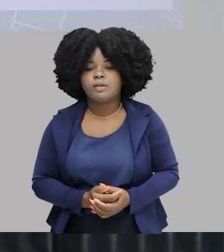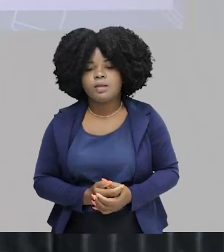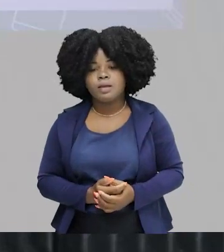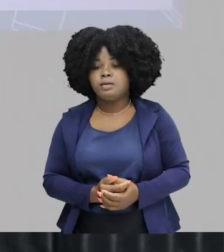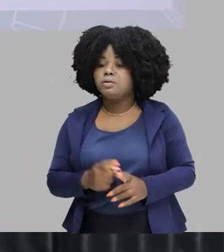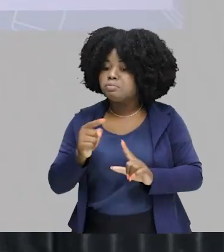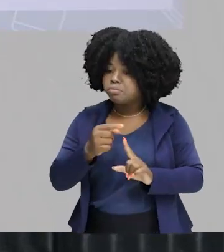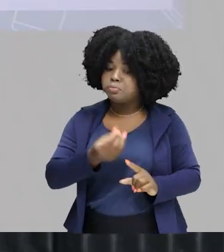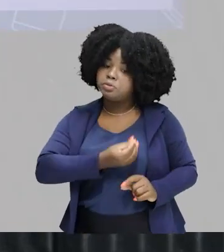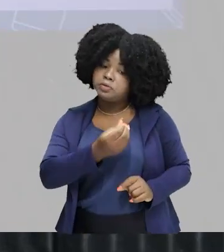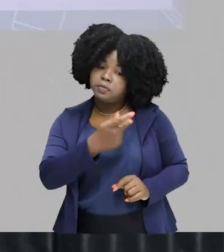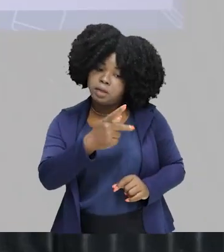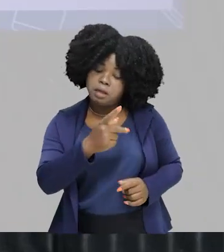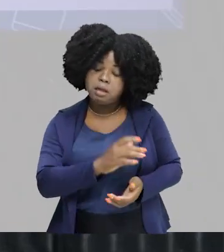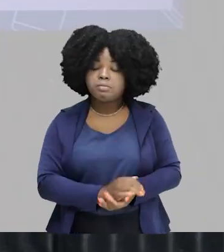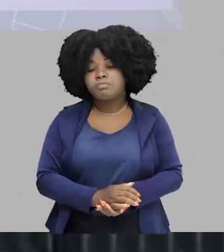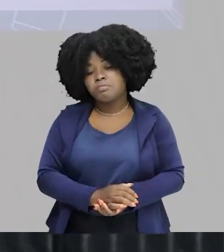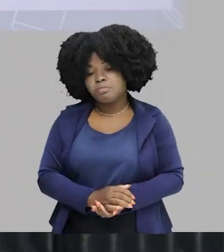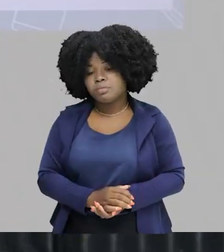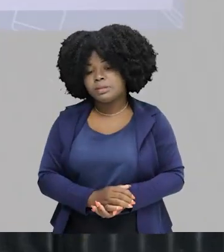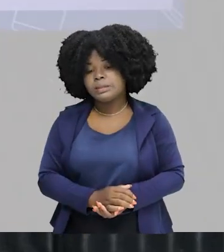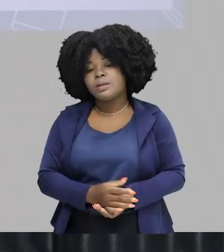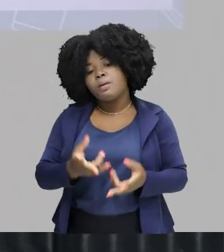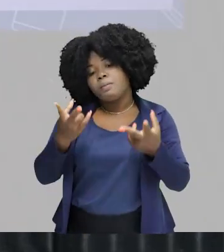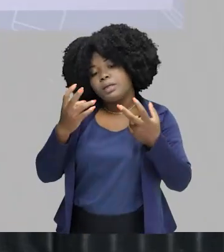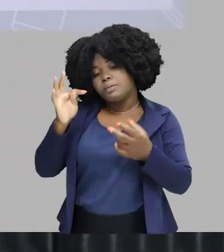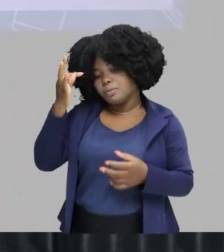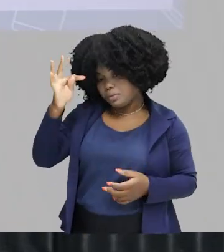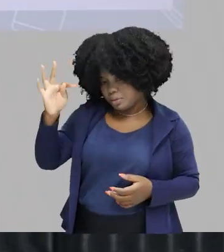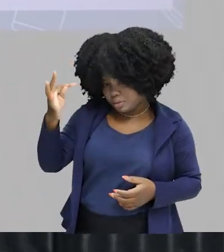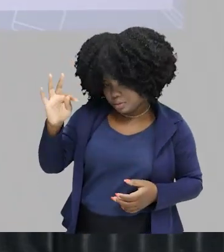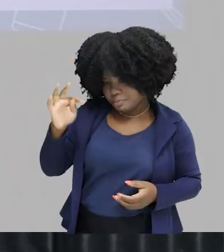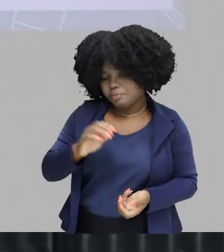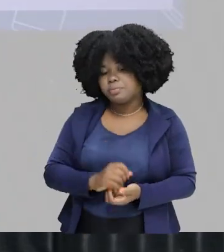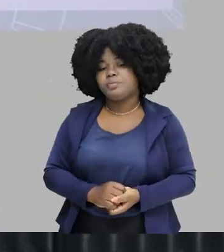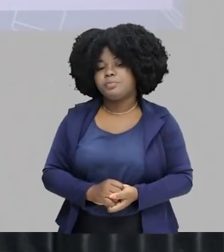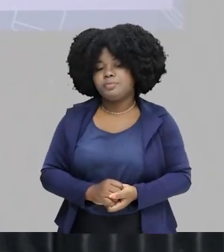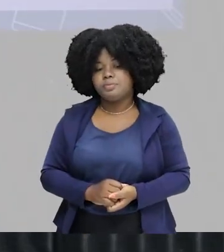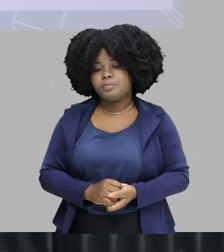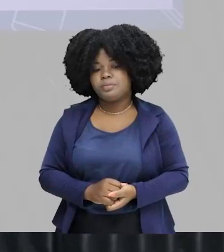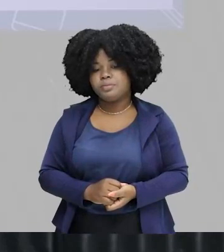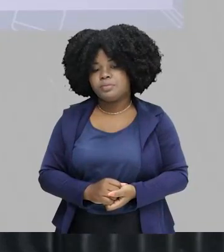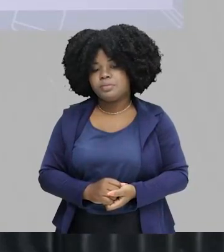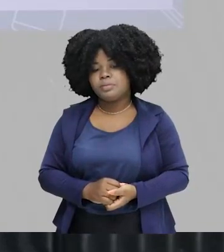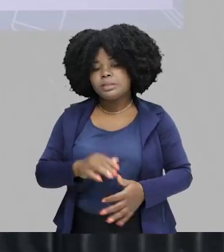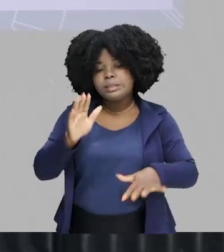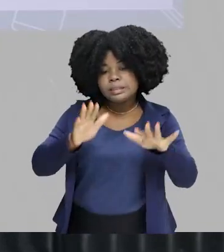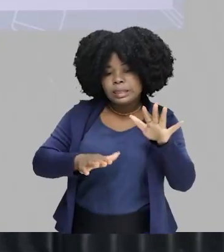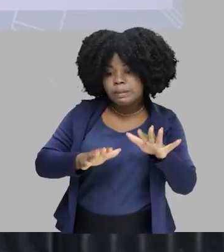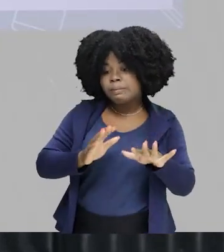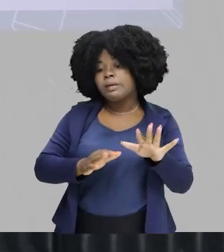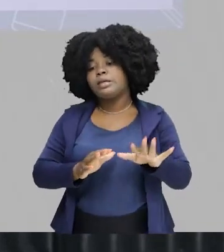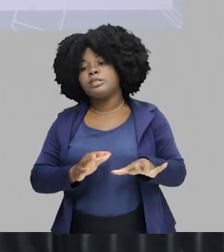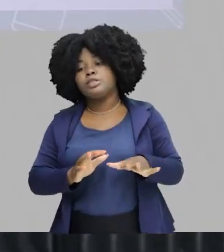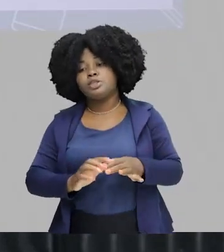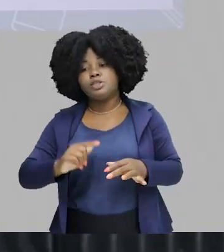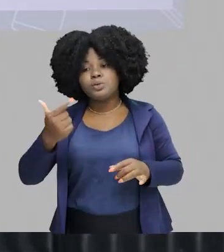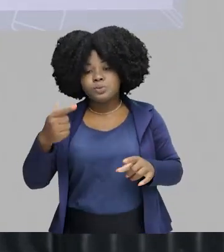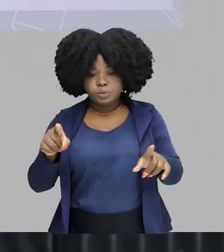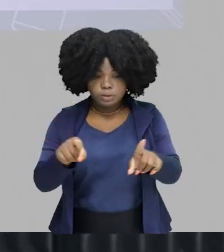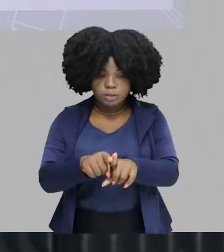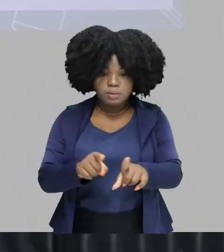vida. Então percebe que para Weber, essa questão já é mais ampla. Ela não é apenas fruto da divisão do